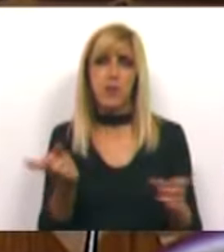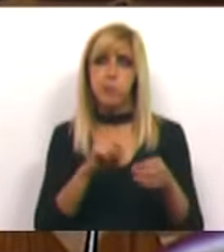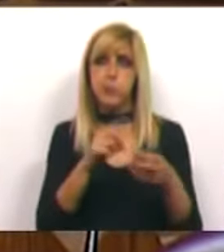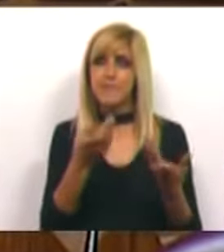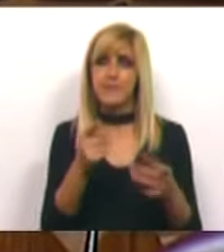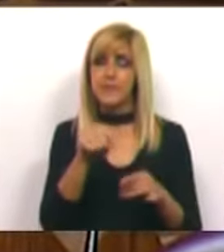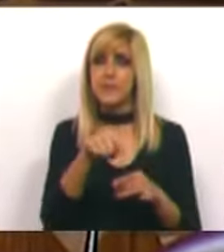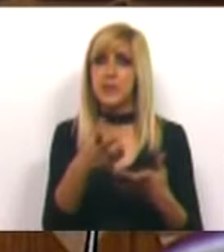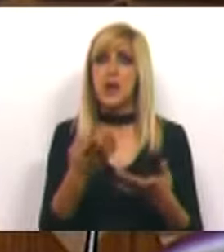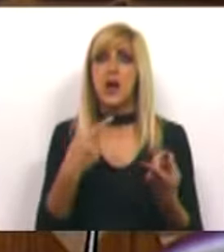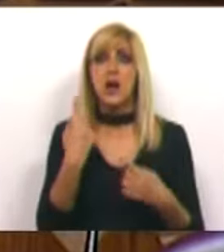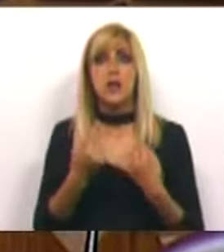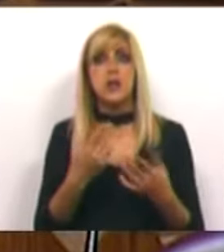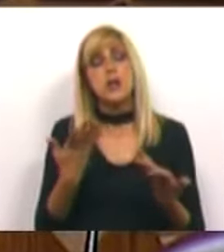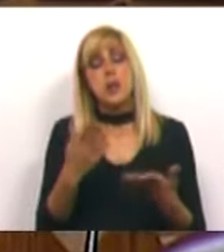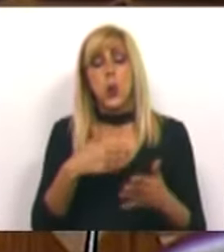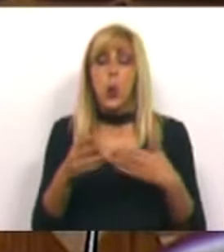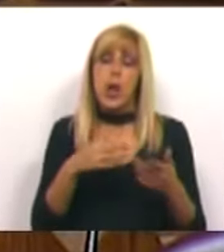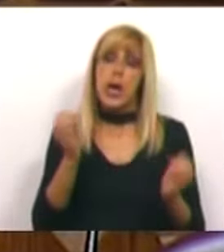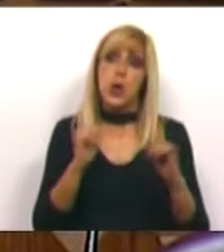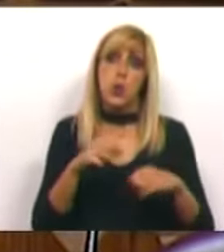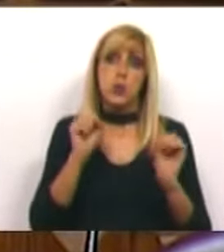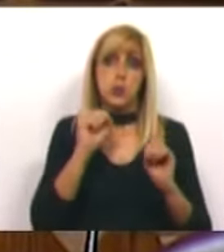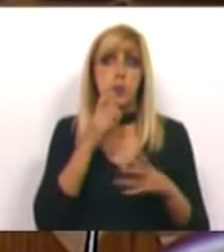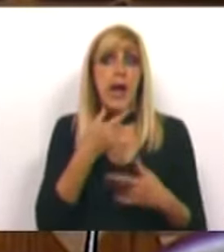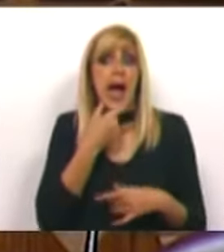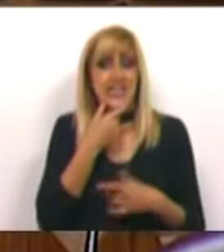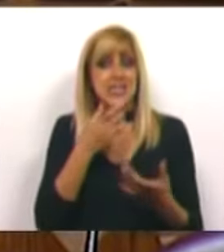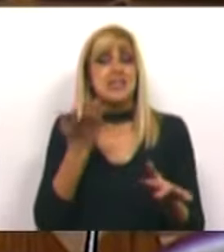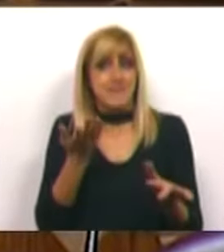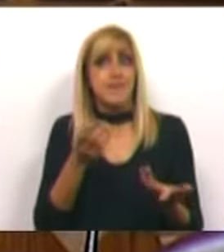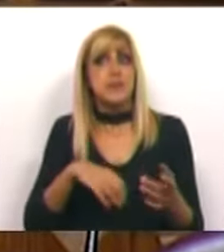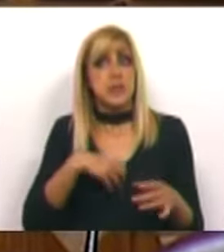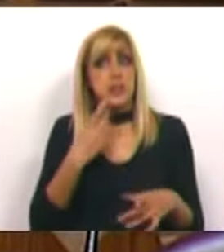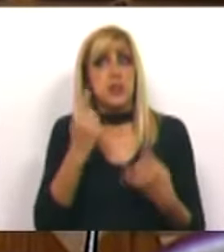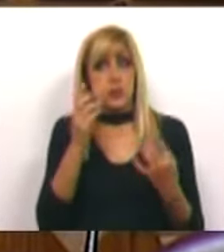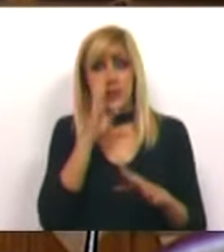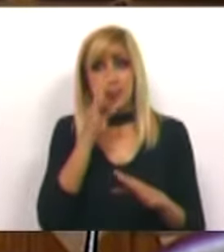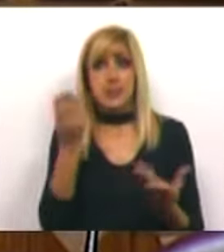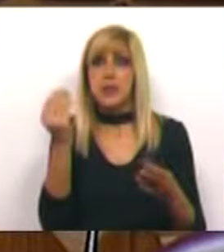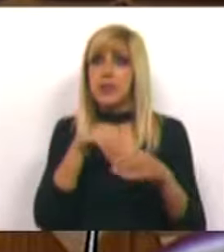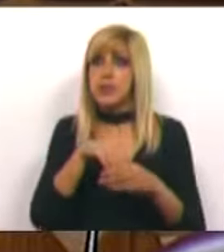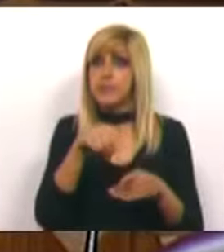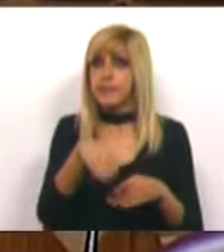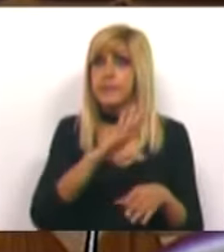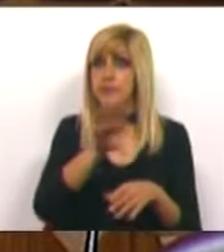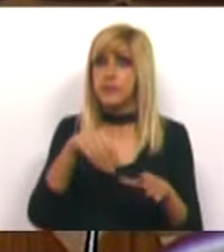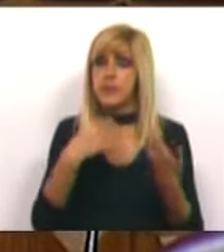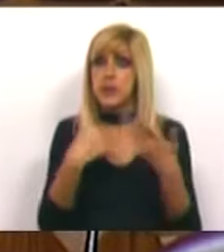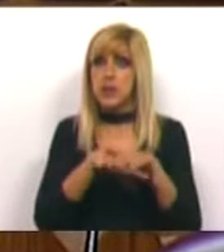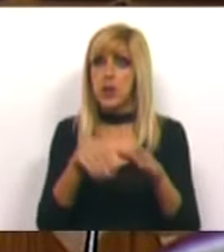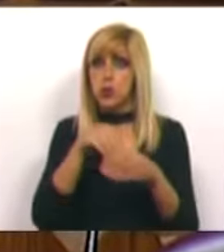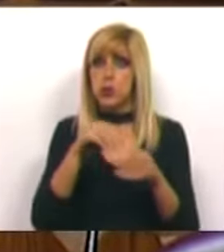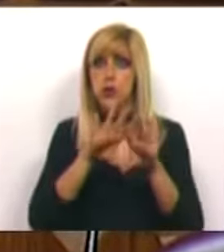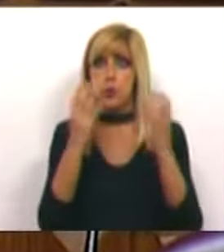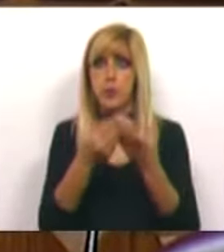processo. A existência de um qualquer acordo só pode ter algum sentido se for integrada no contexto mais global de uma verdadeira